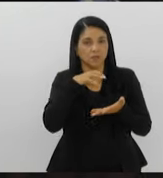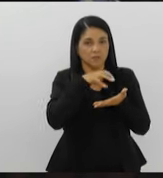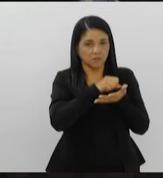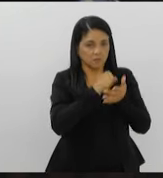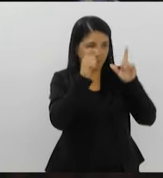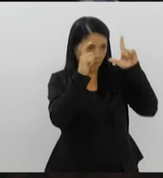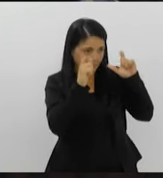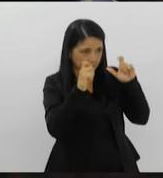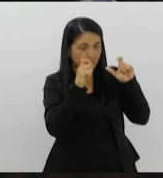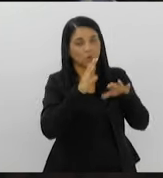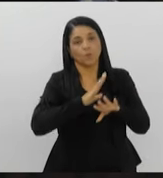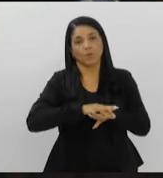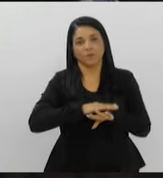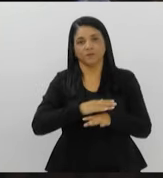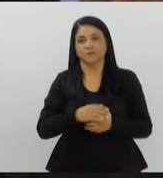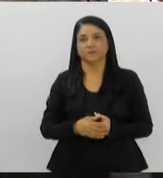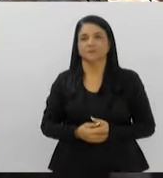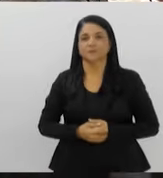momento.